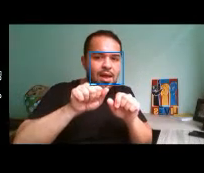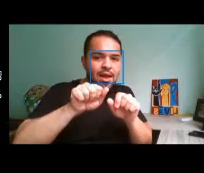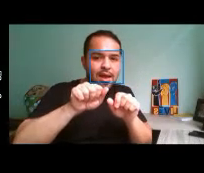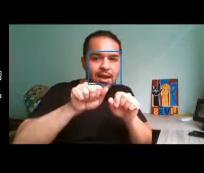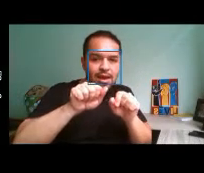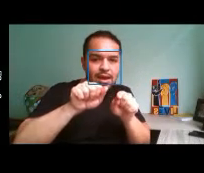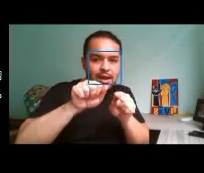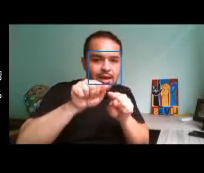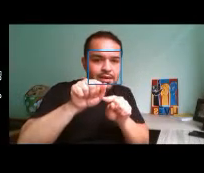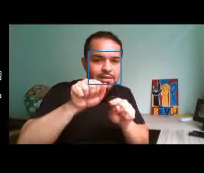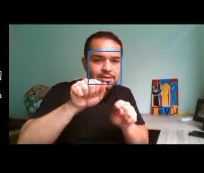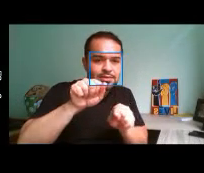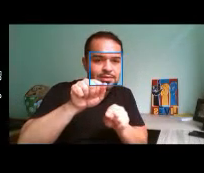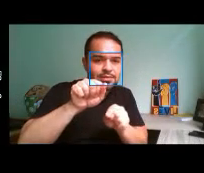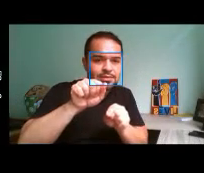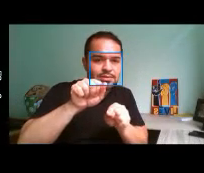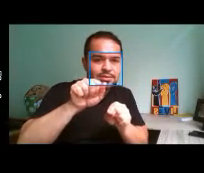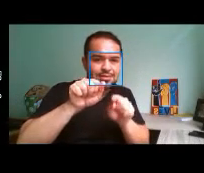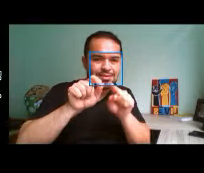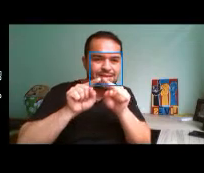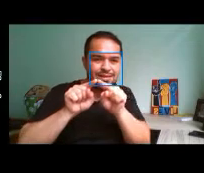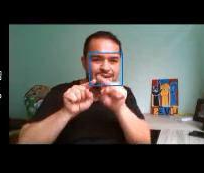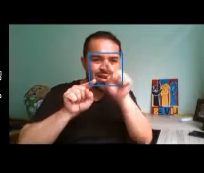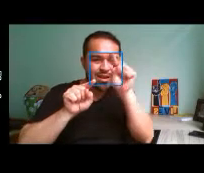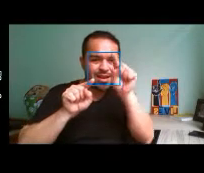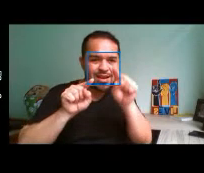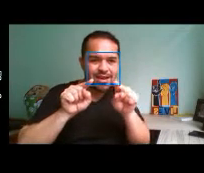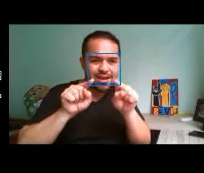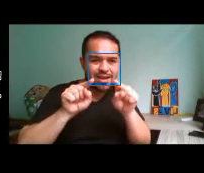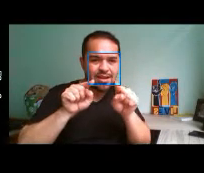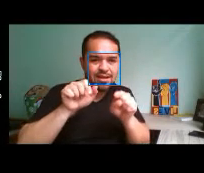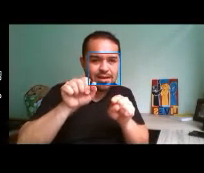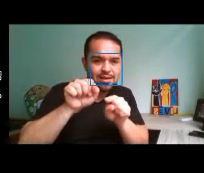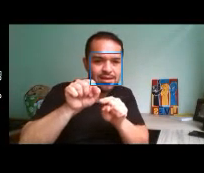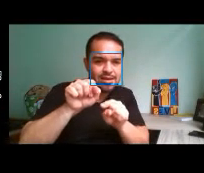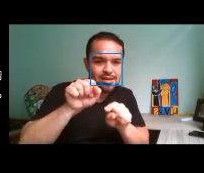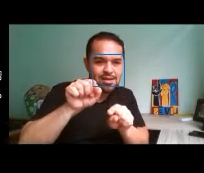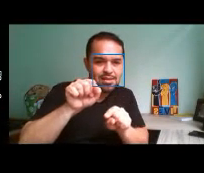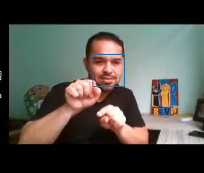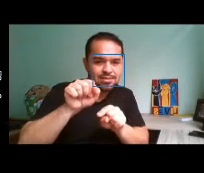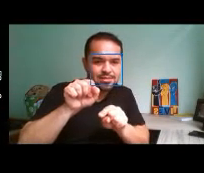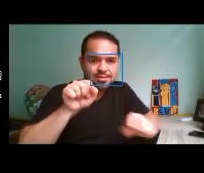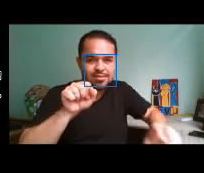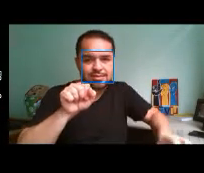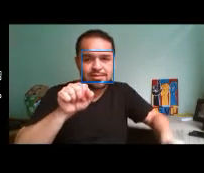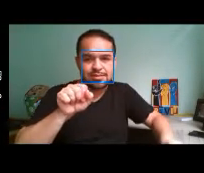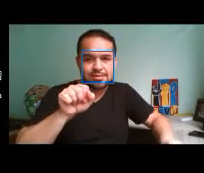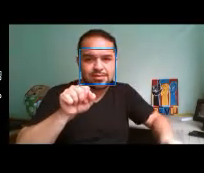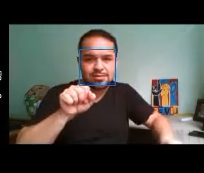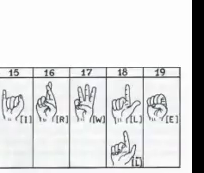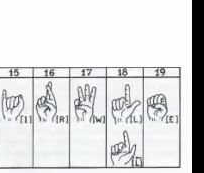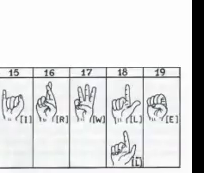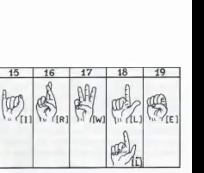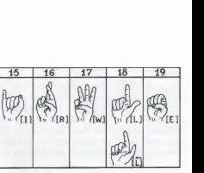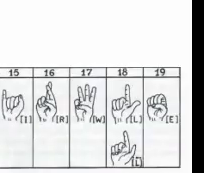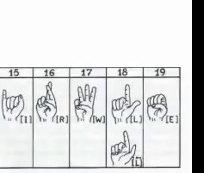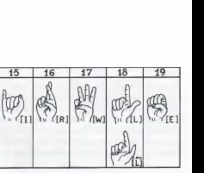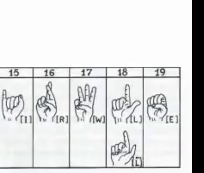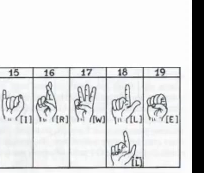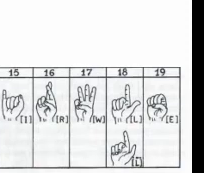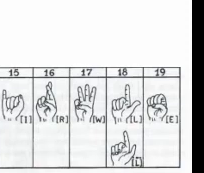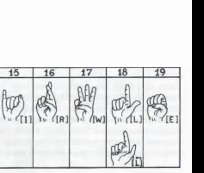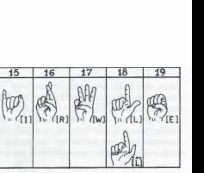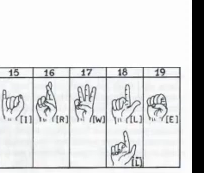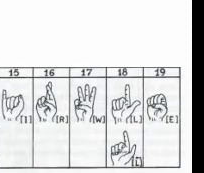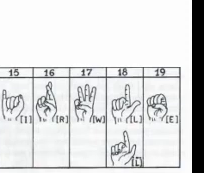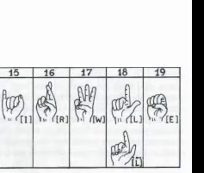símbolo do S aqui, né, que é feito no sinal de odiar, tem ali um A e um S